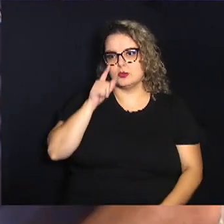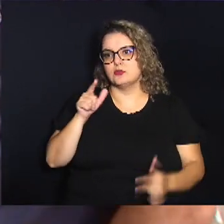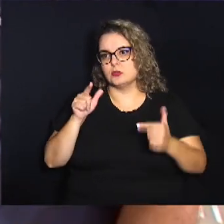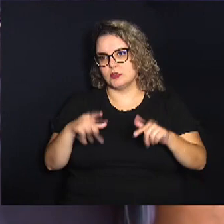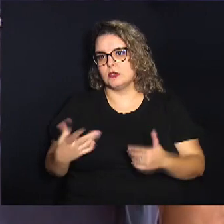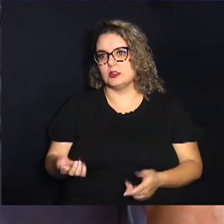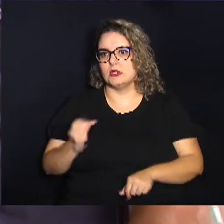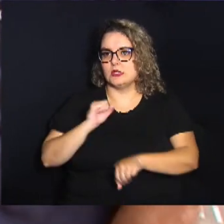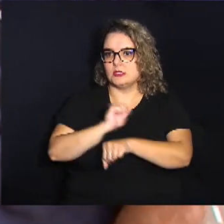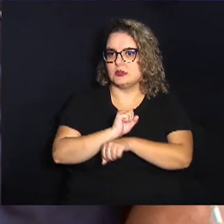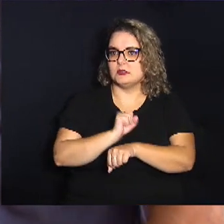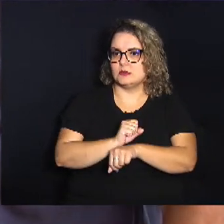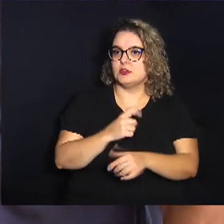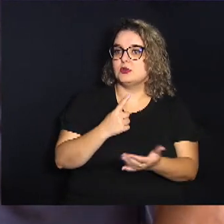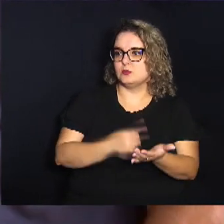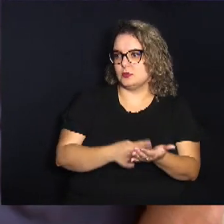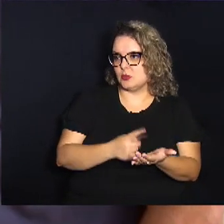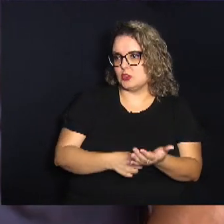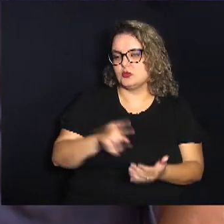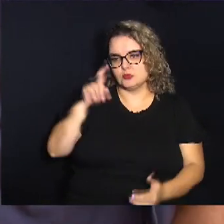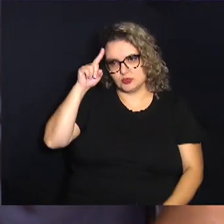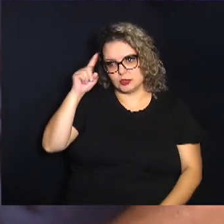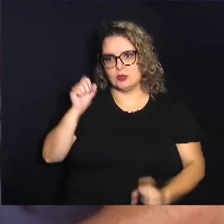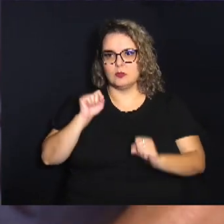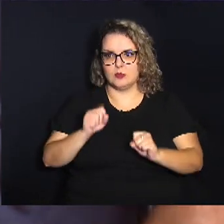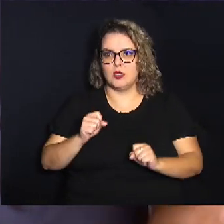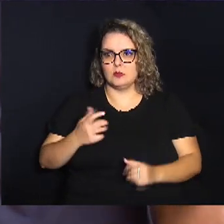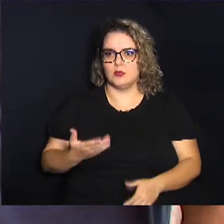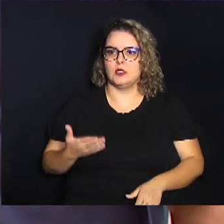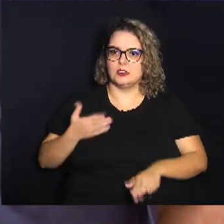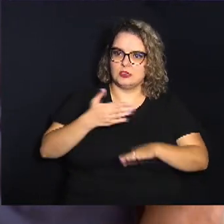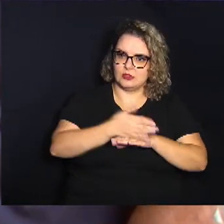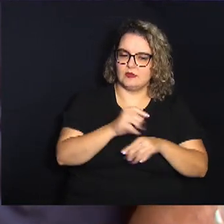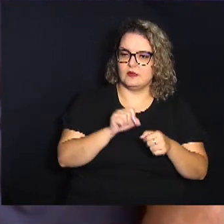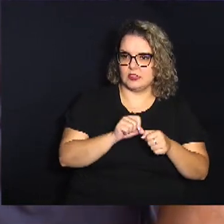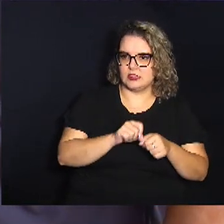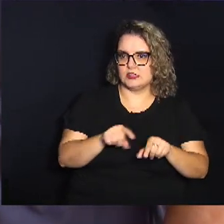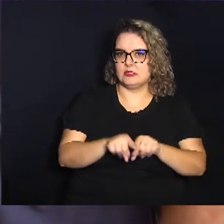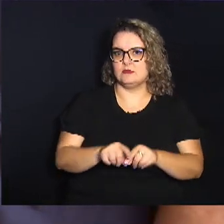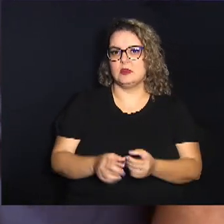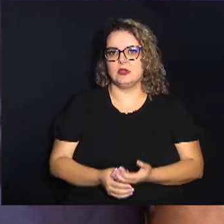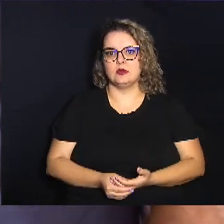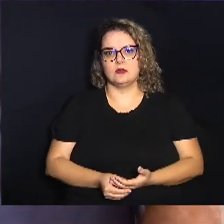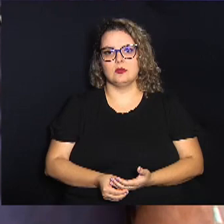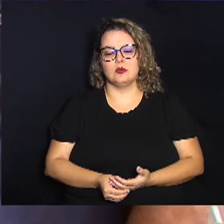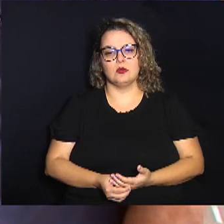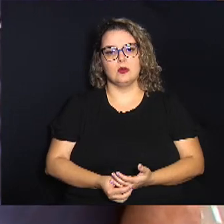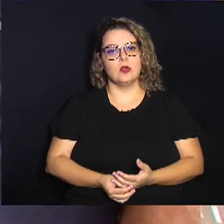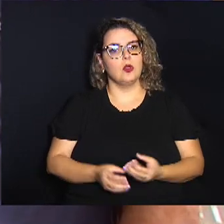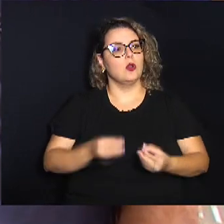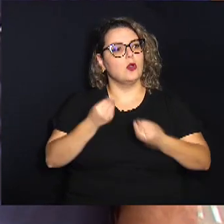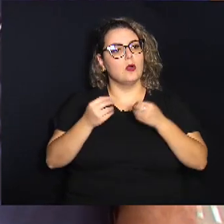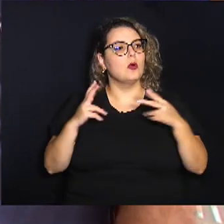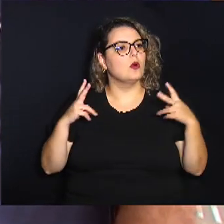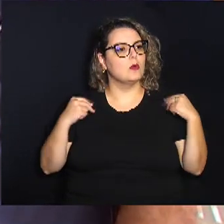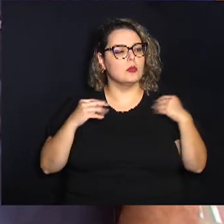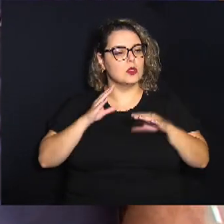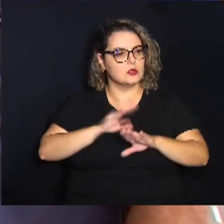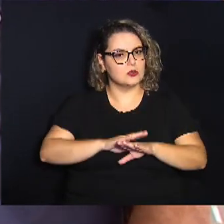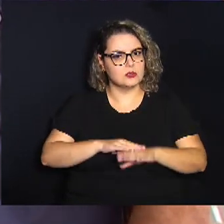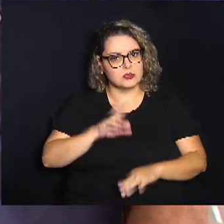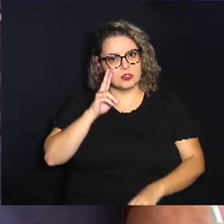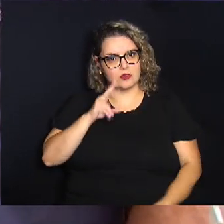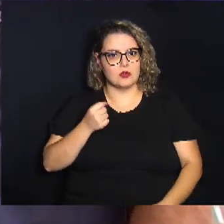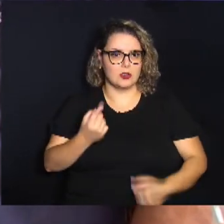mas estamos aguardando uma data para poder conseguir fazer lá nesse espaço como que os motoristas tem reagido a gente viu